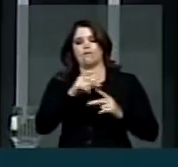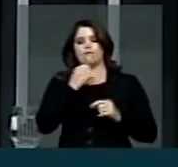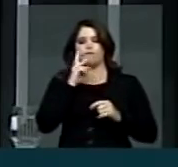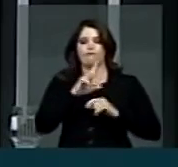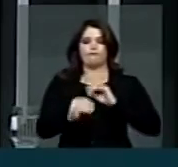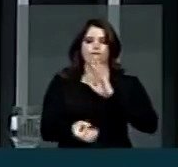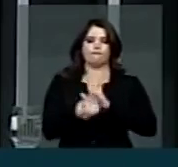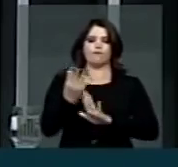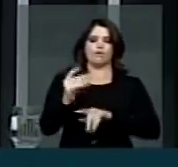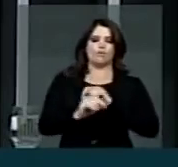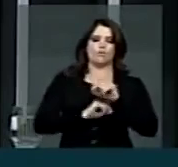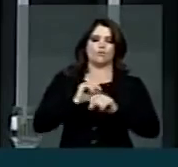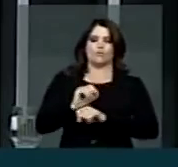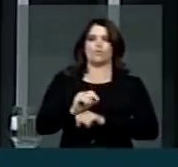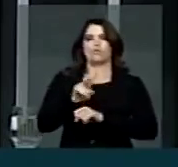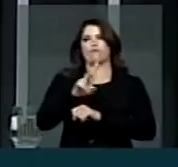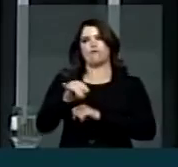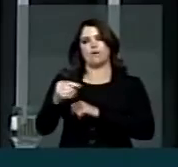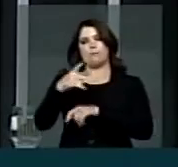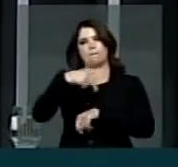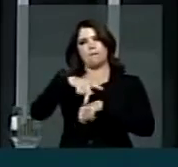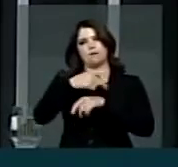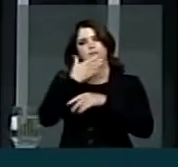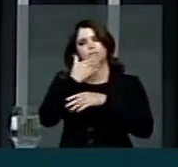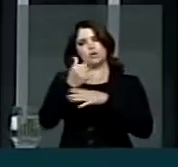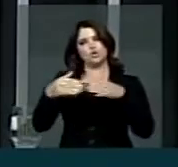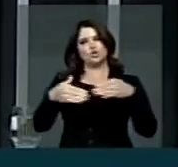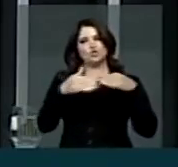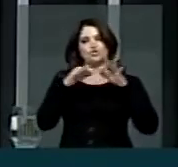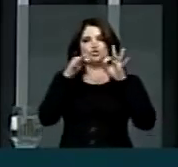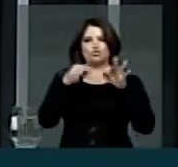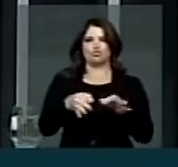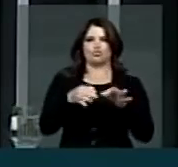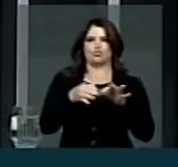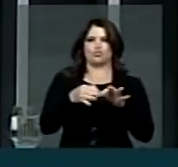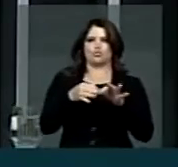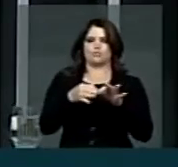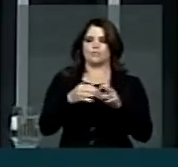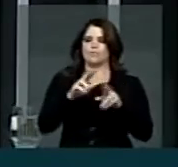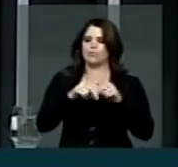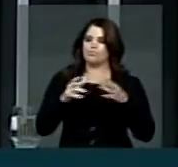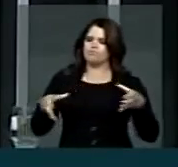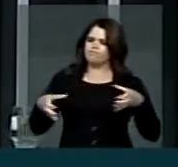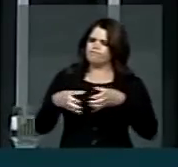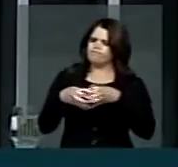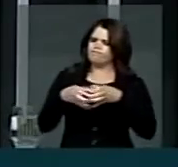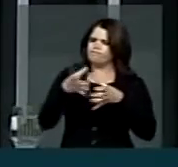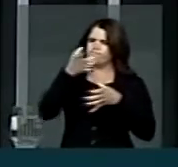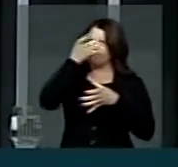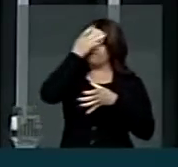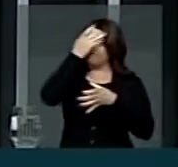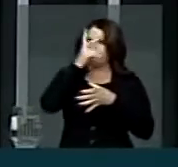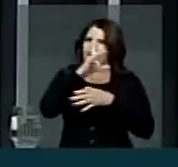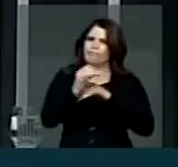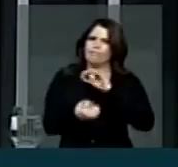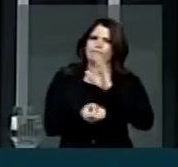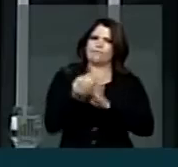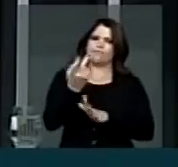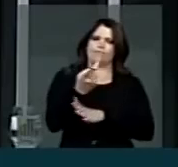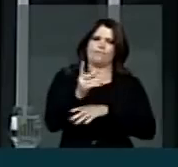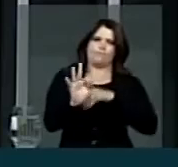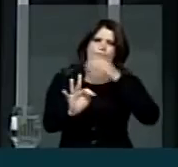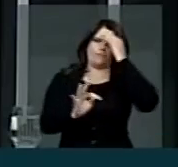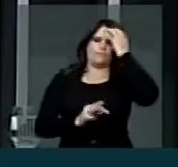país livre, justo e menos desigual. Desta consciência coletiva nasceu o Partido